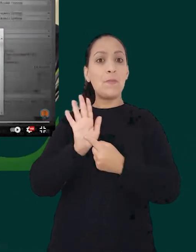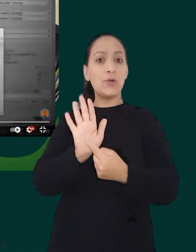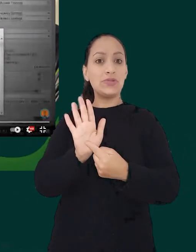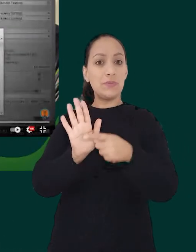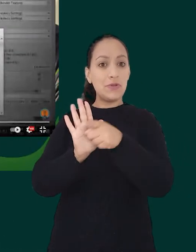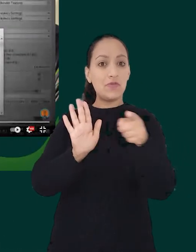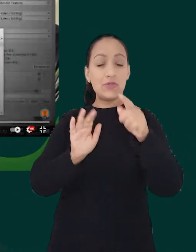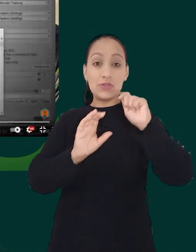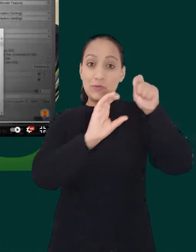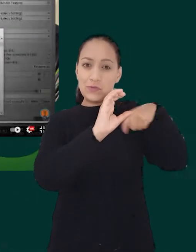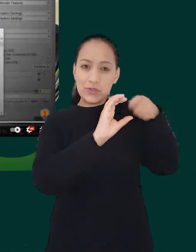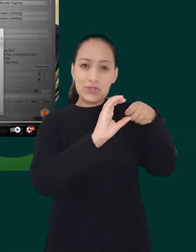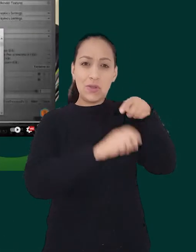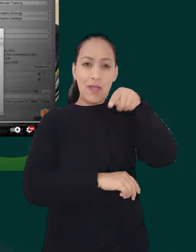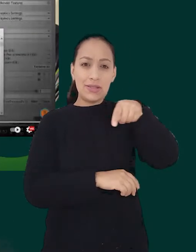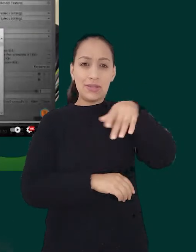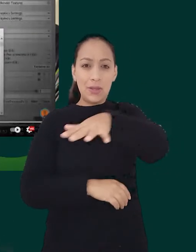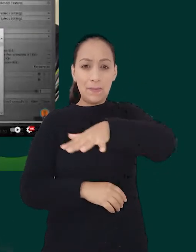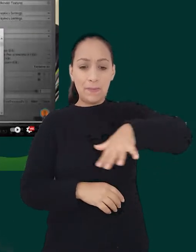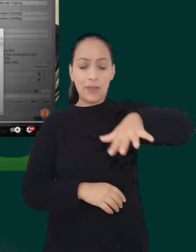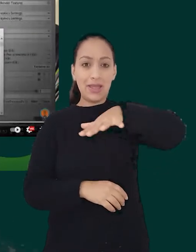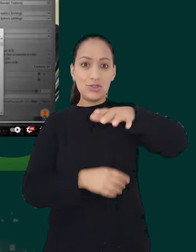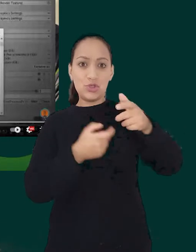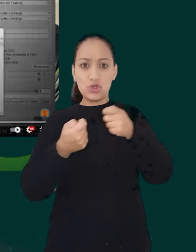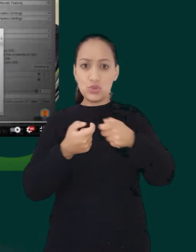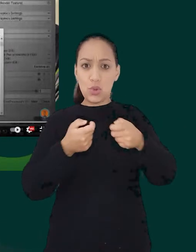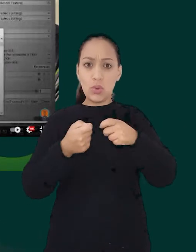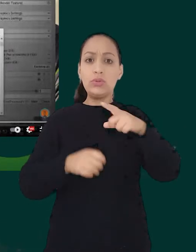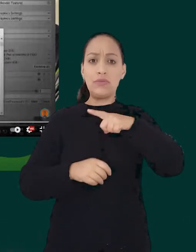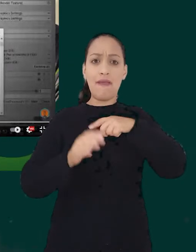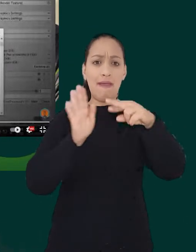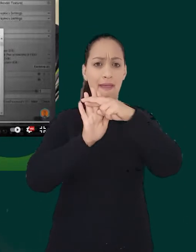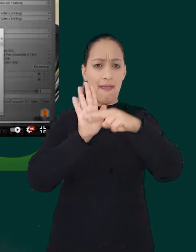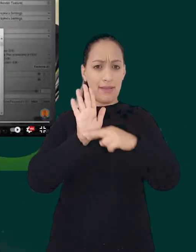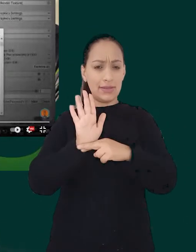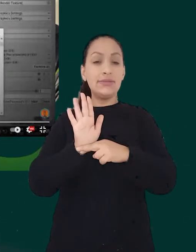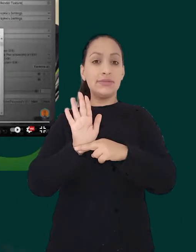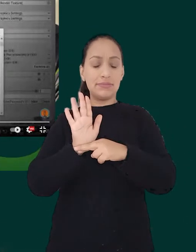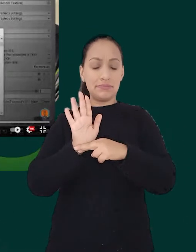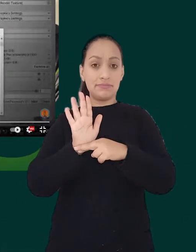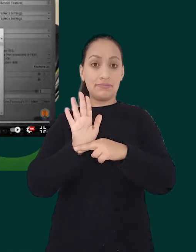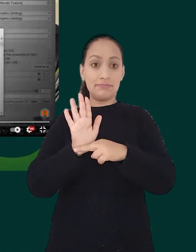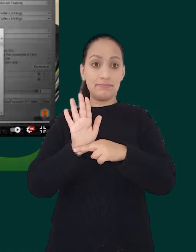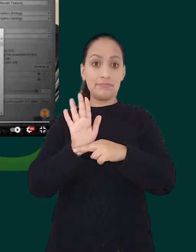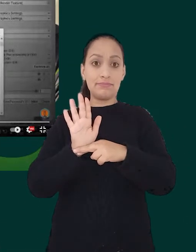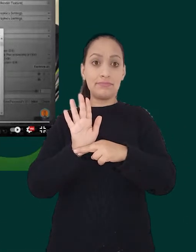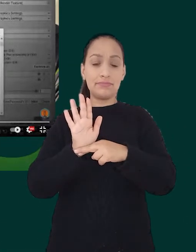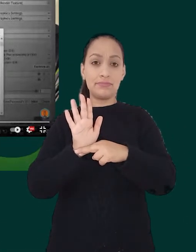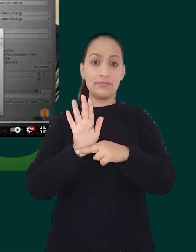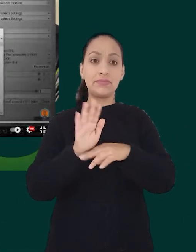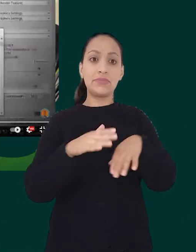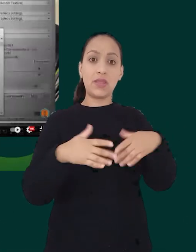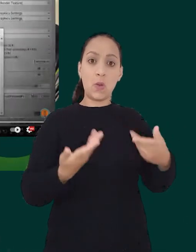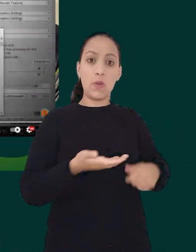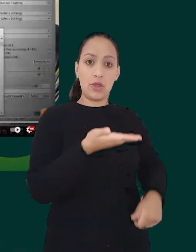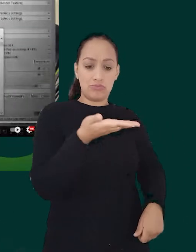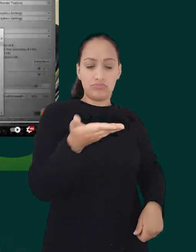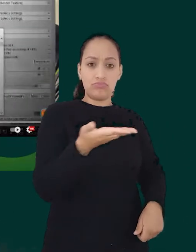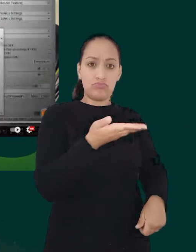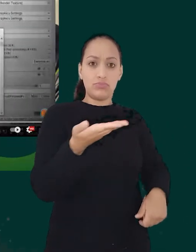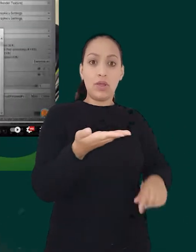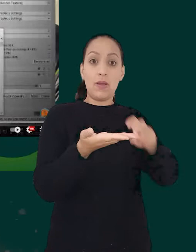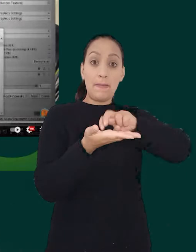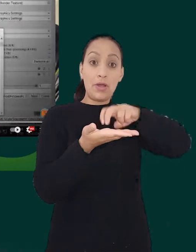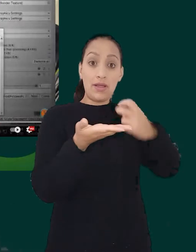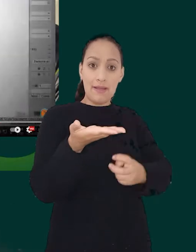um momento onde isso ali é um ambiente de jogo, onde eu tenho regras bem definidas. Eu perco quando a bolinha cai,